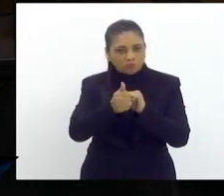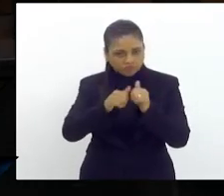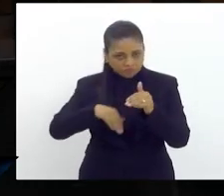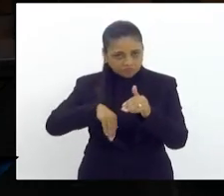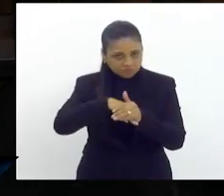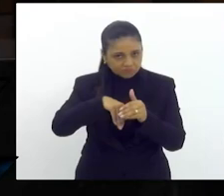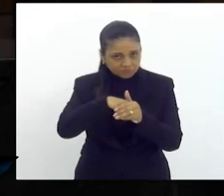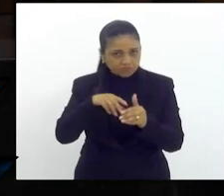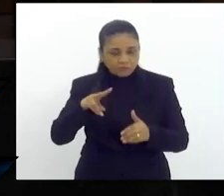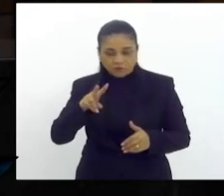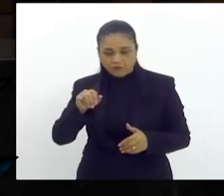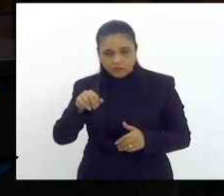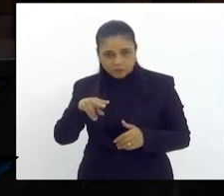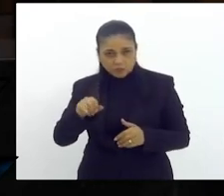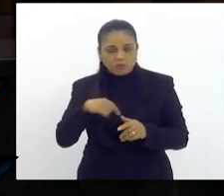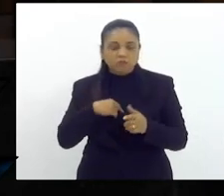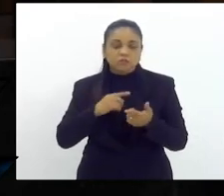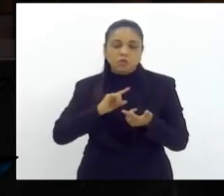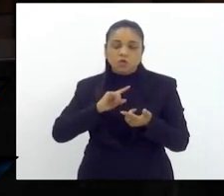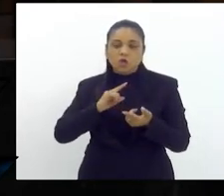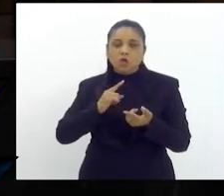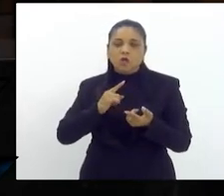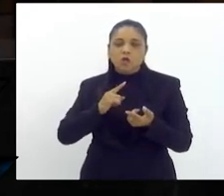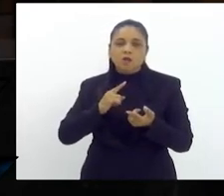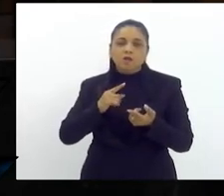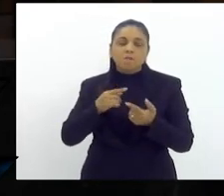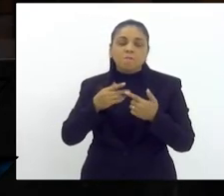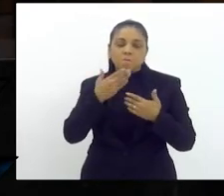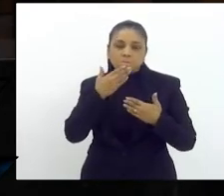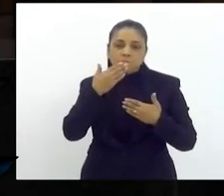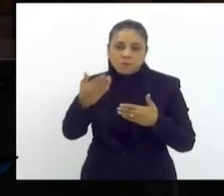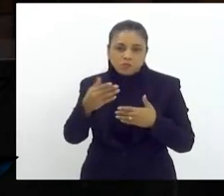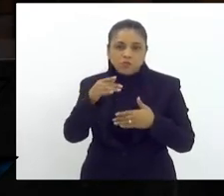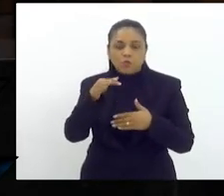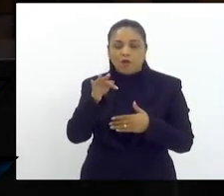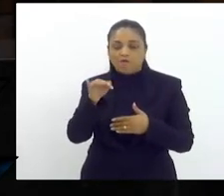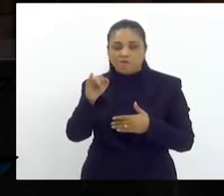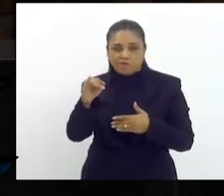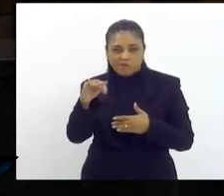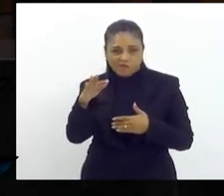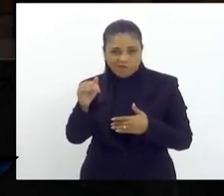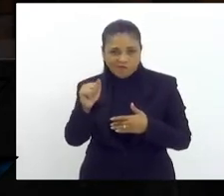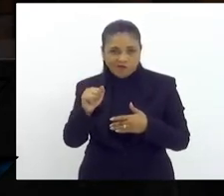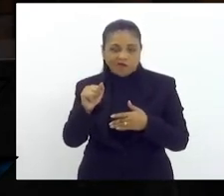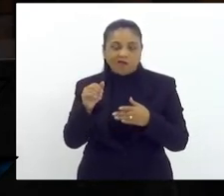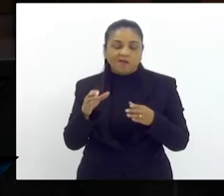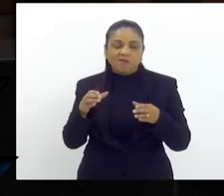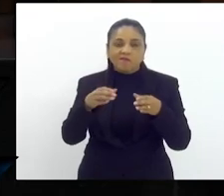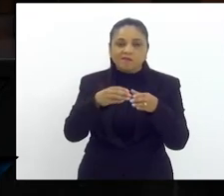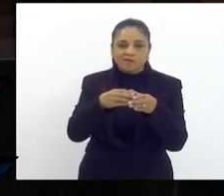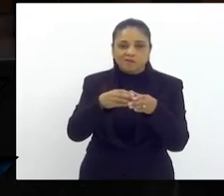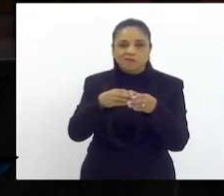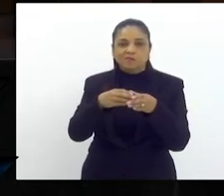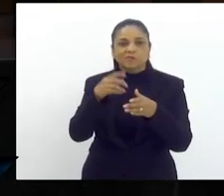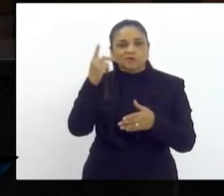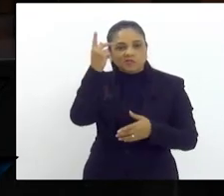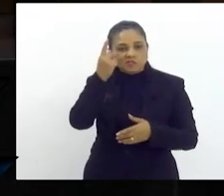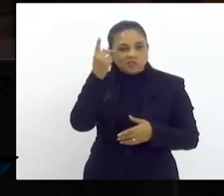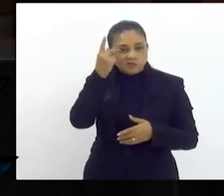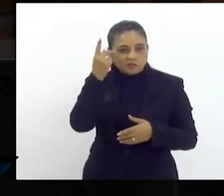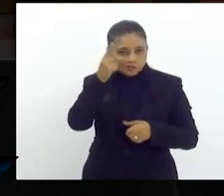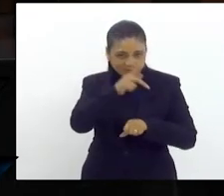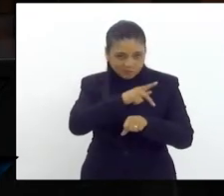no futebol e pediu ações da FIFA e da liga espanhola espanhola para